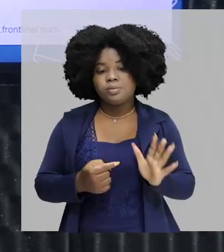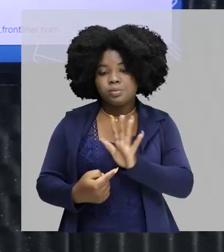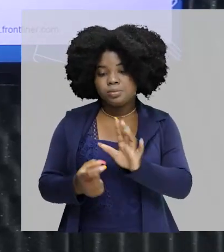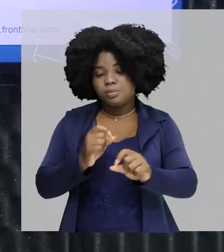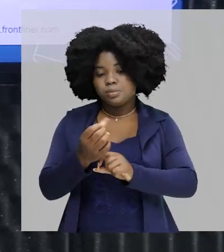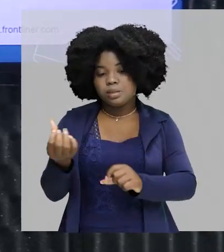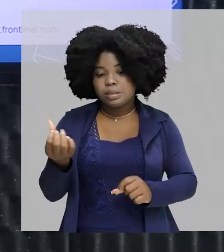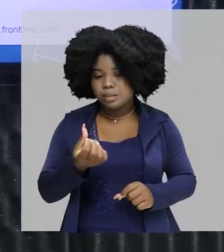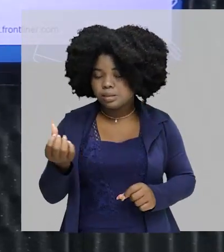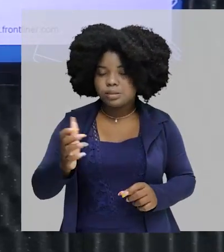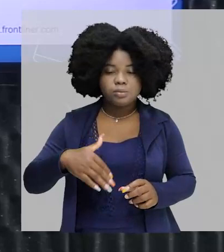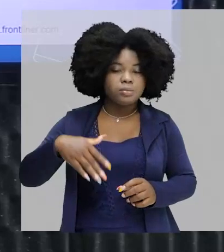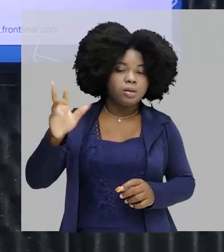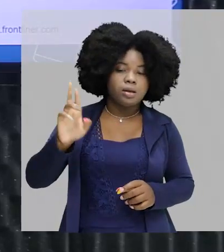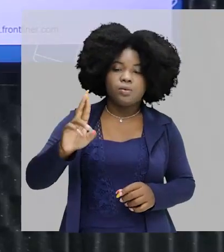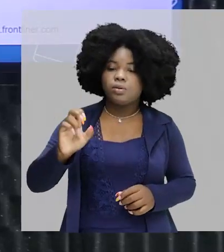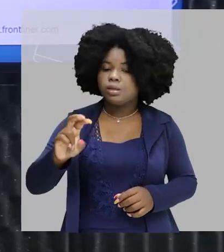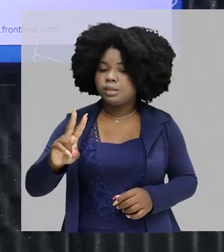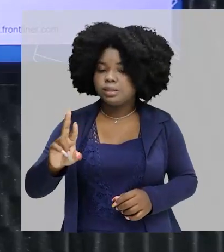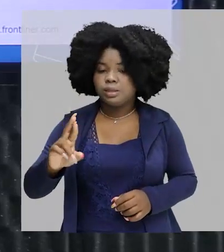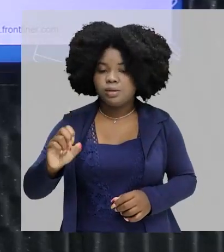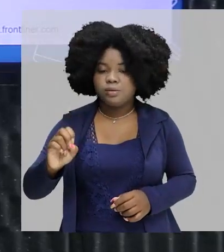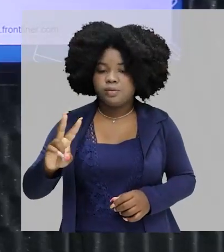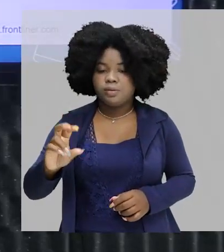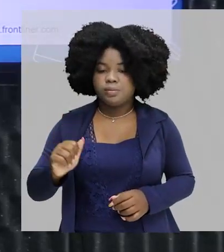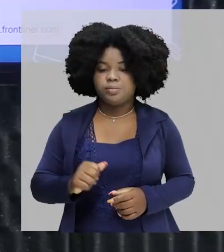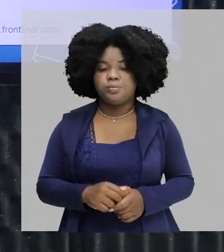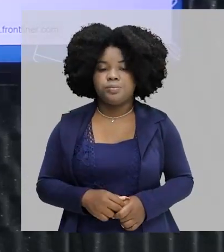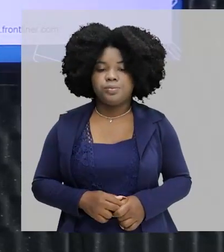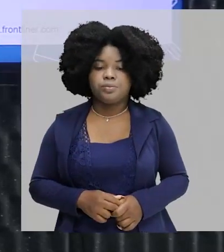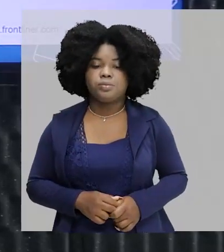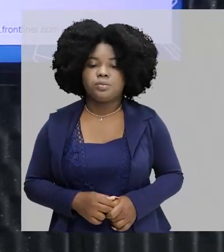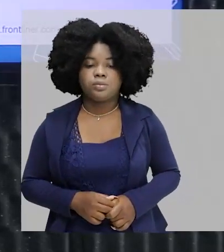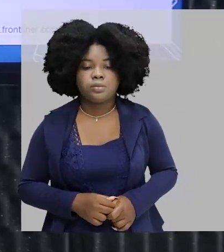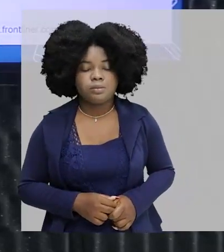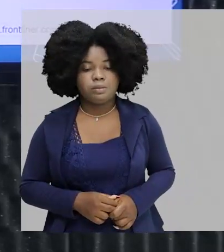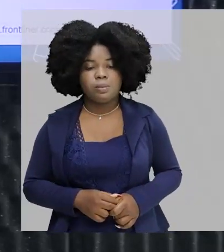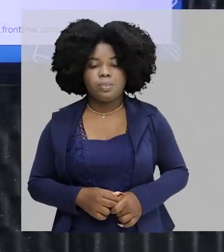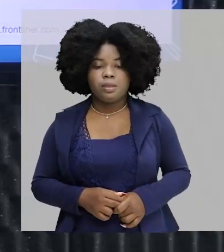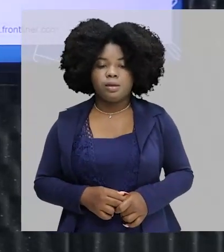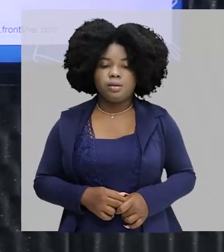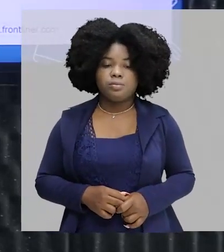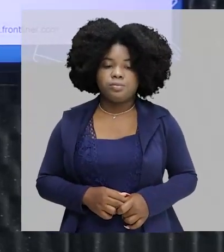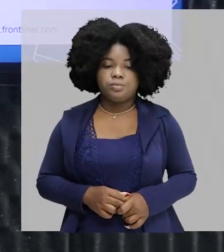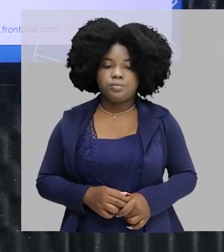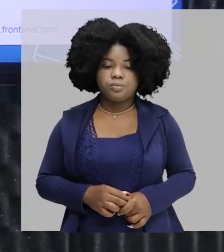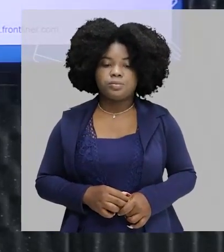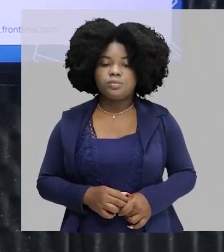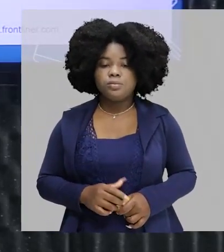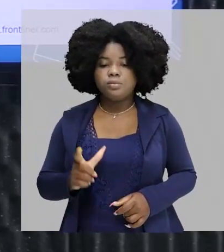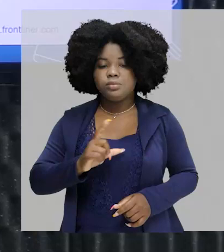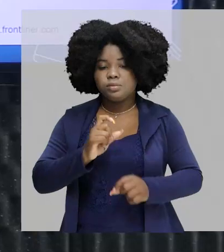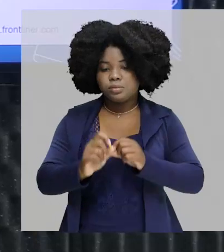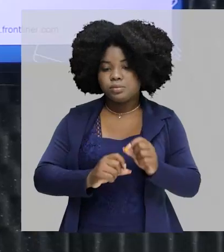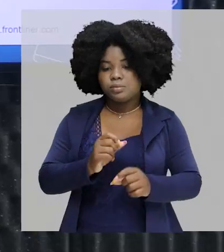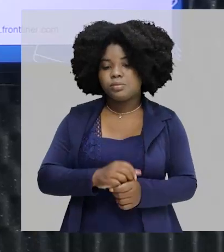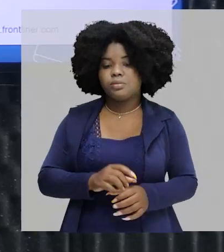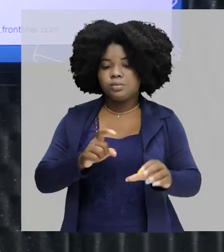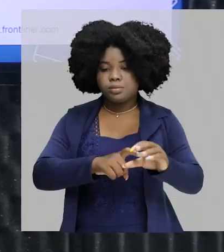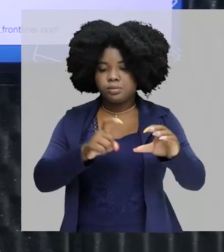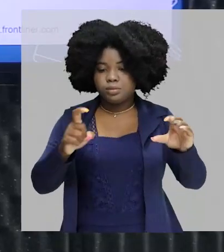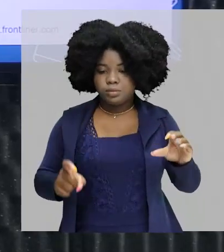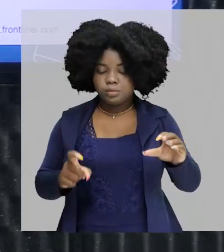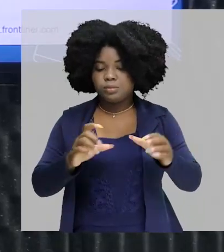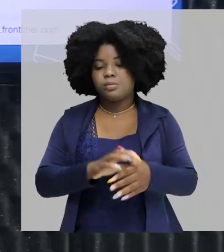a sexta maior reserva de urânio do mundo. Então, assegurando-nos, assim, a independência no